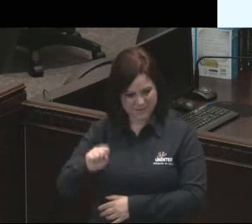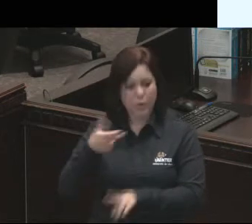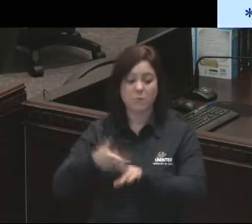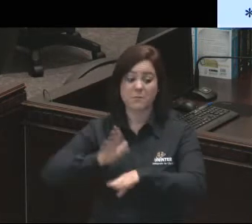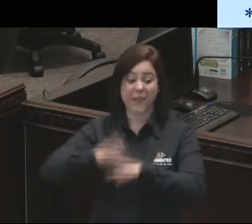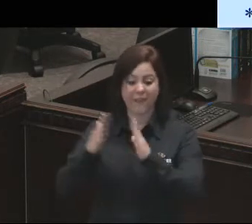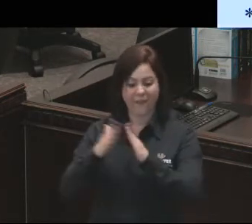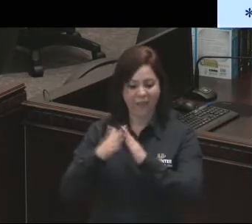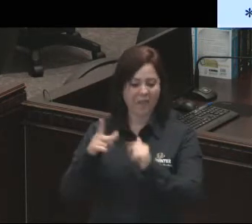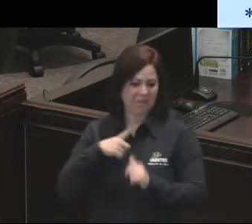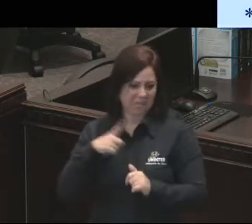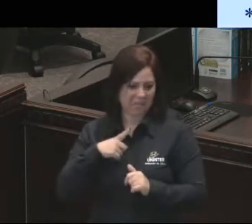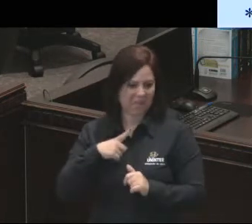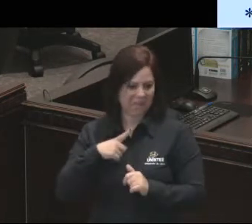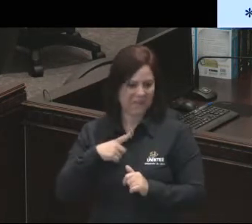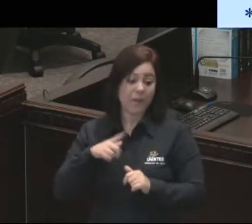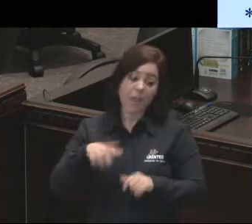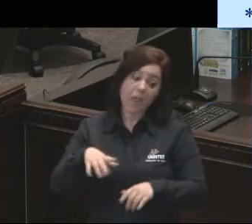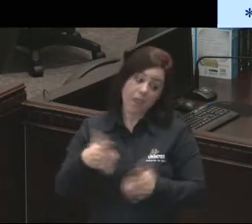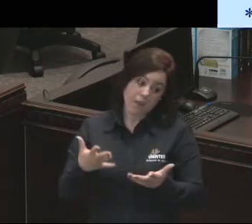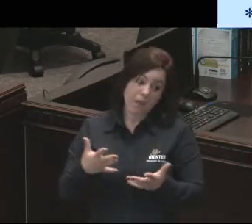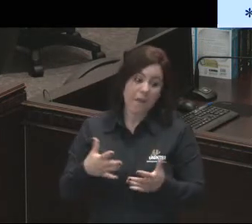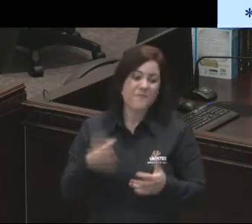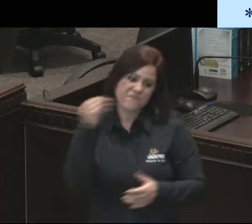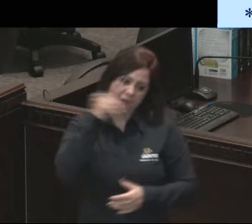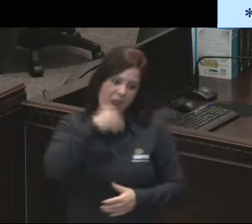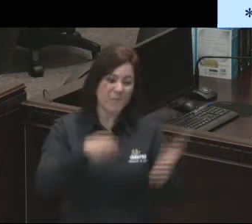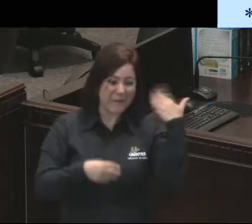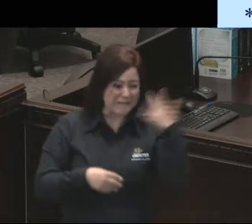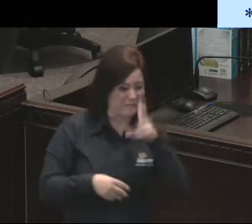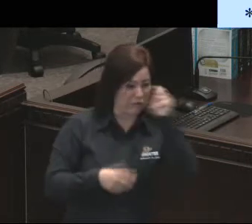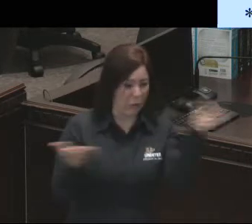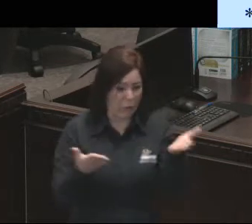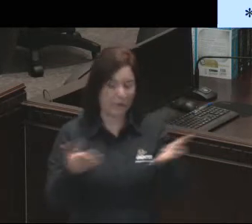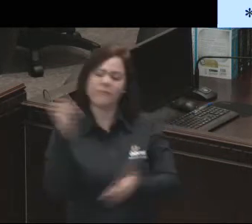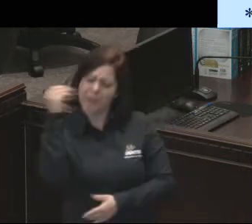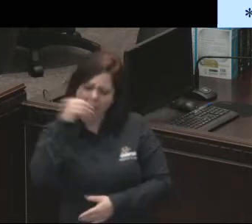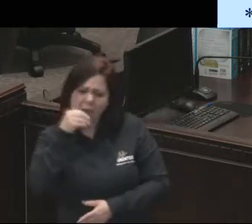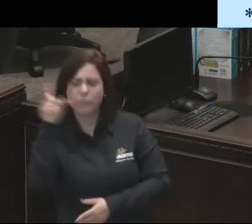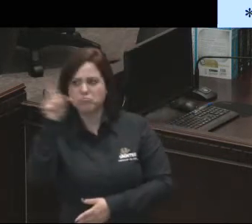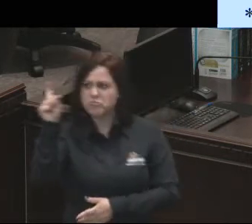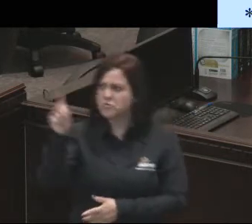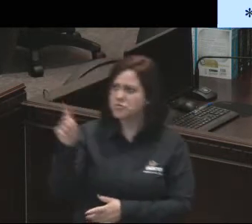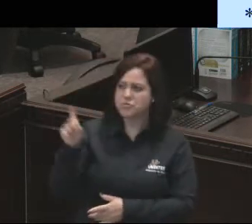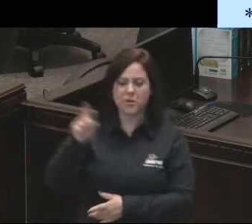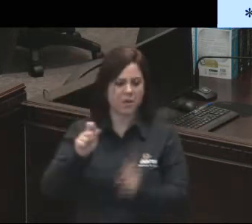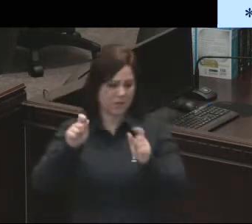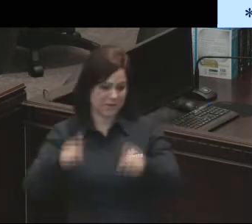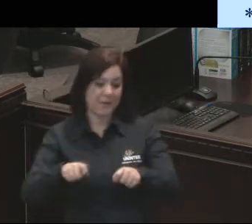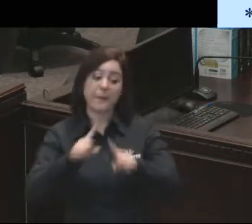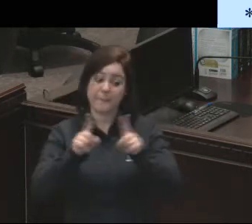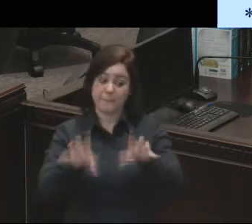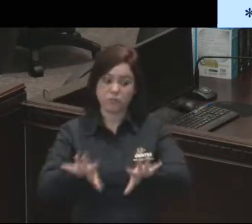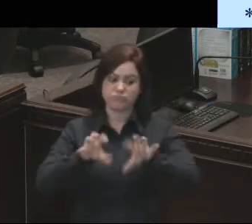eles causam menos intoxicação, mais sintomas de alergia e alguns sintomas neurológicos. Né? Então, também evitar que a